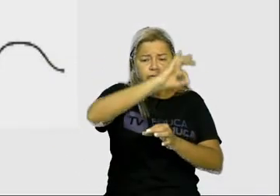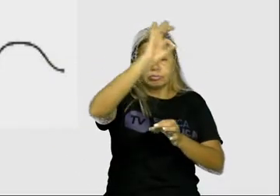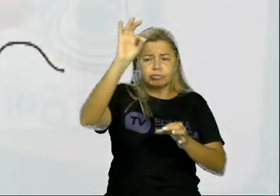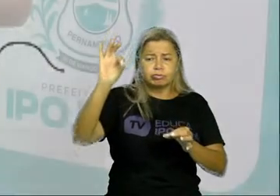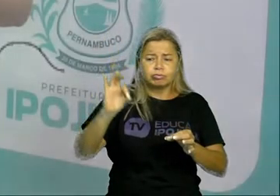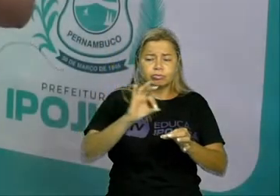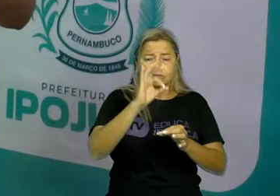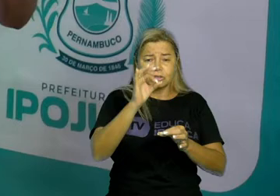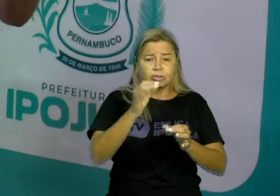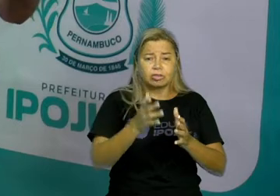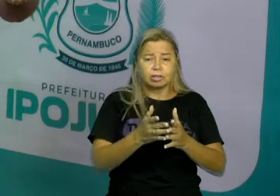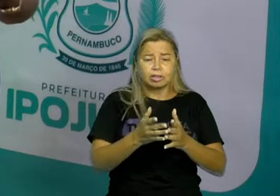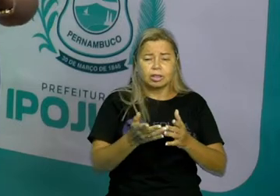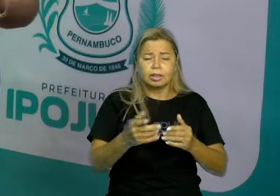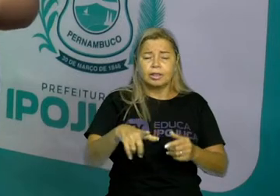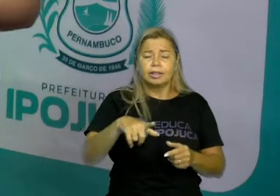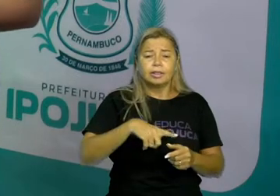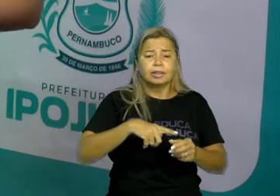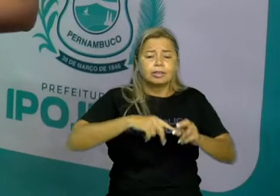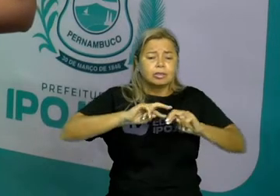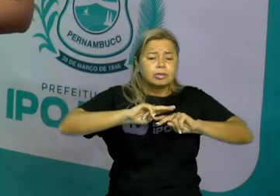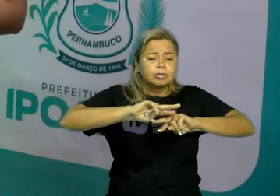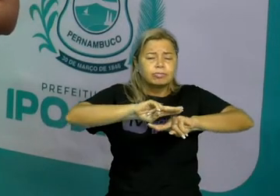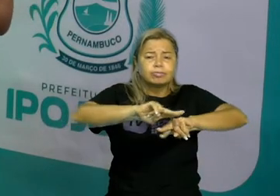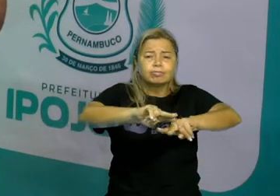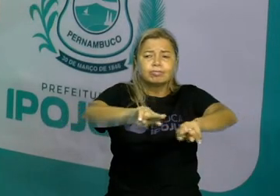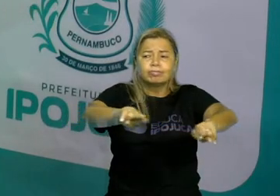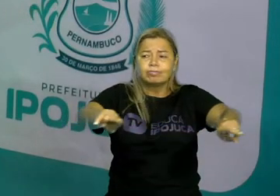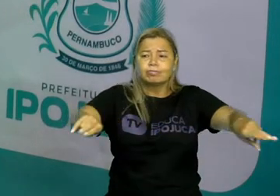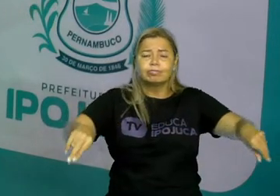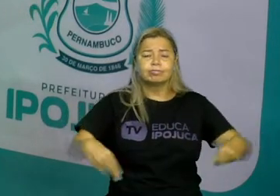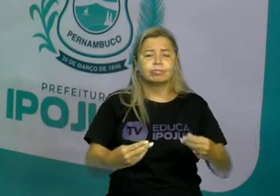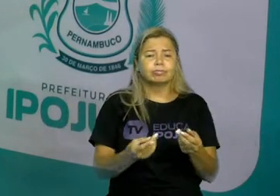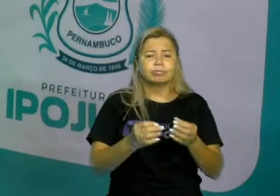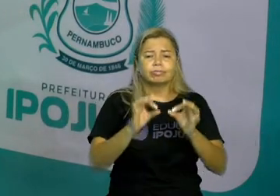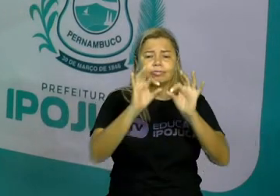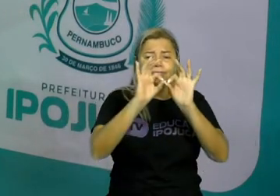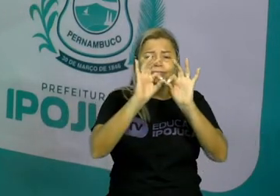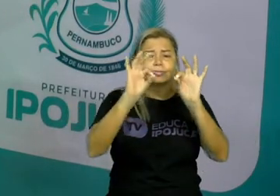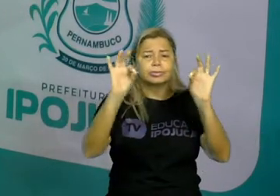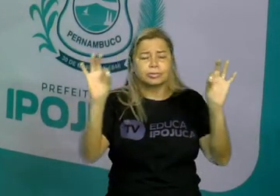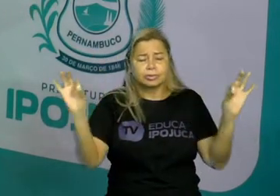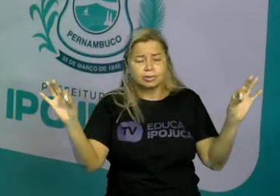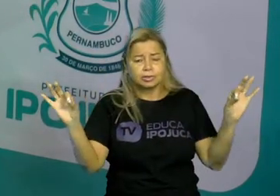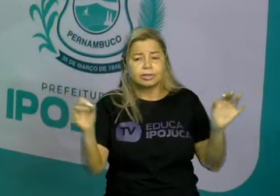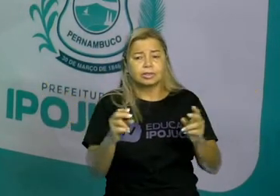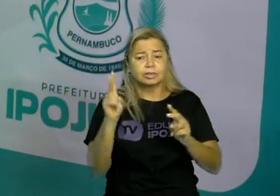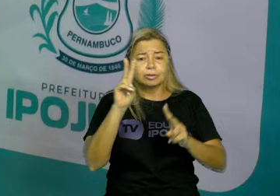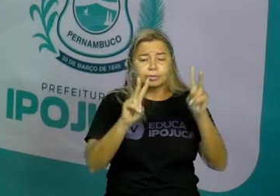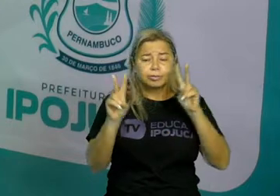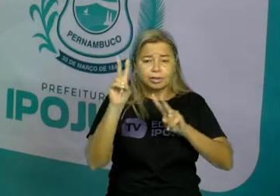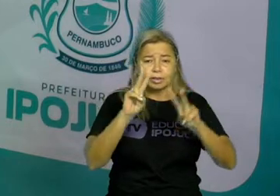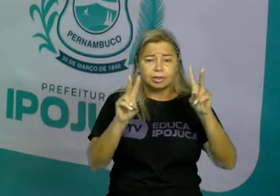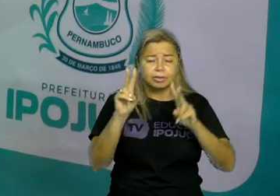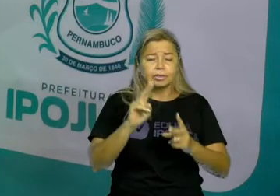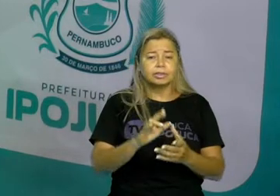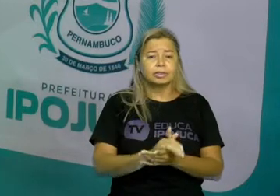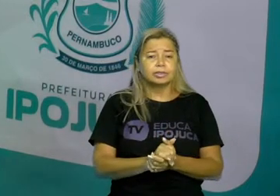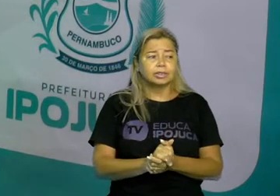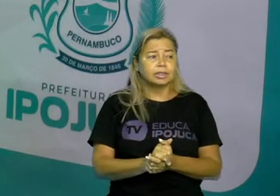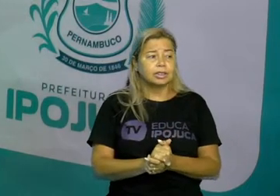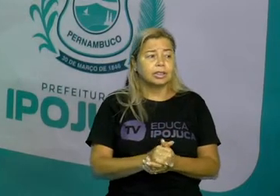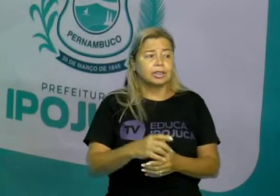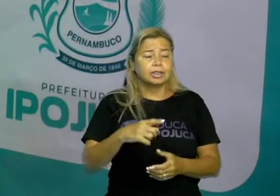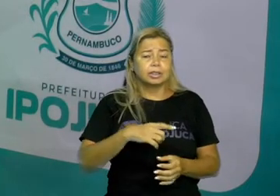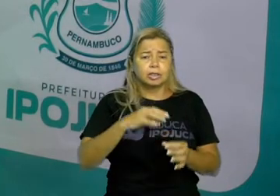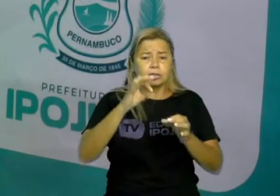ondulada. Eles podem ter vários tipos de linha, né? Observando essas que a gente está vendo aqui. E uma bem interessante que a gente vê é essas